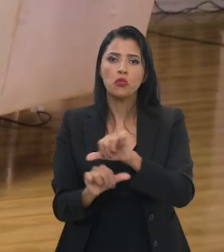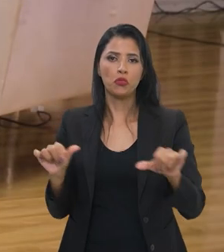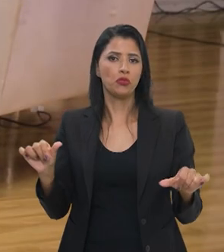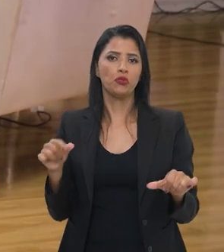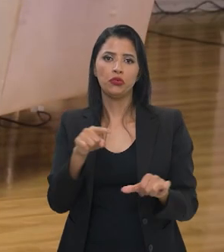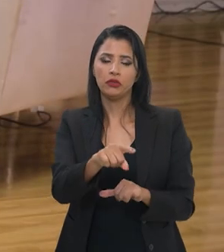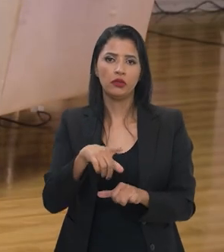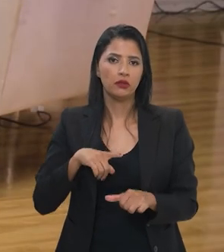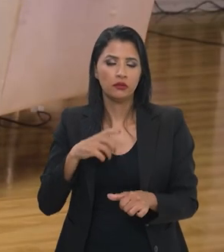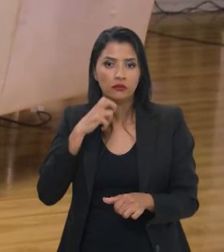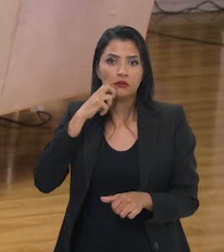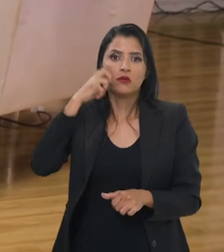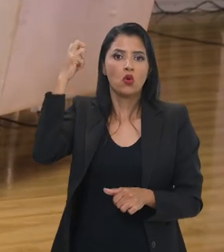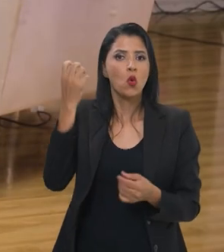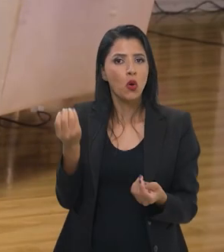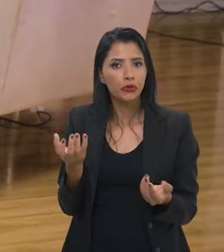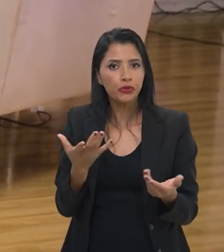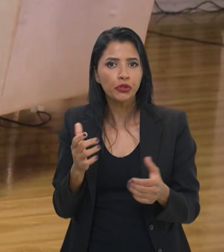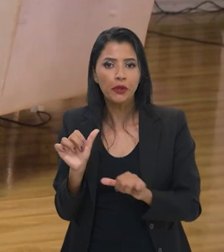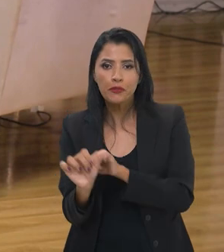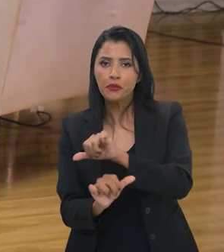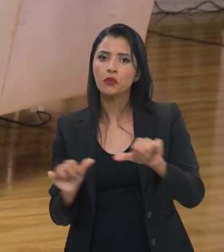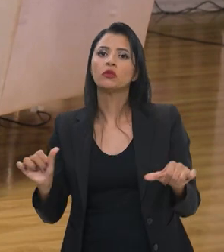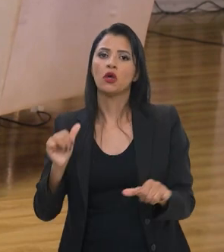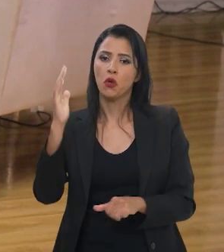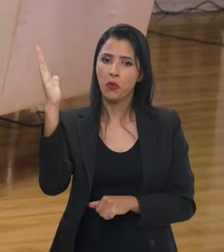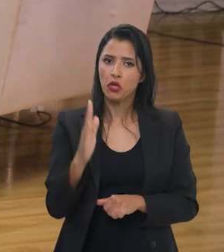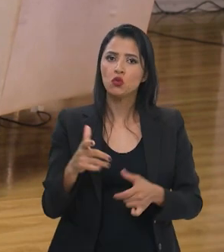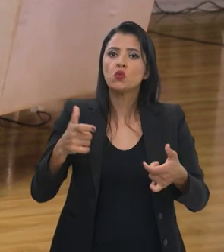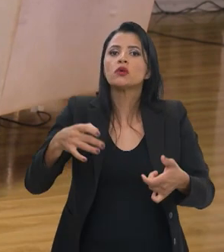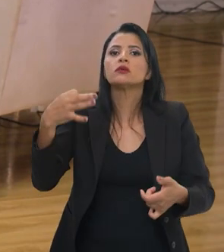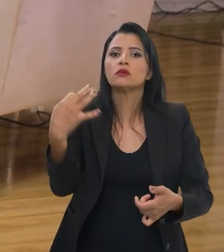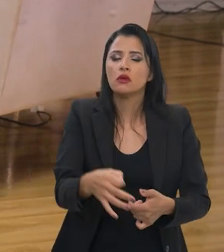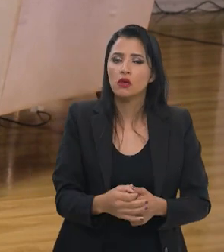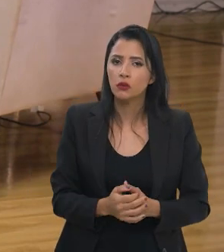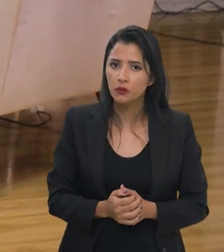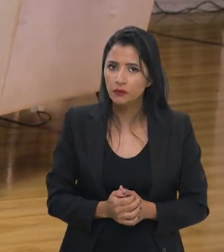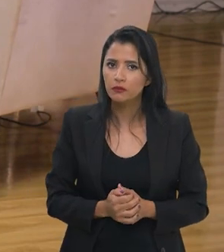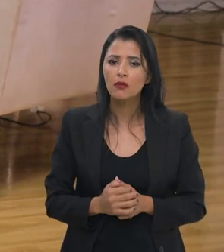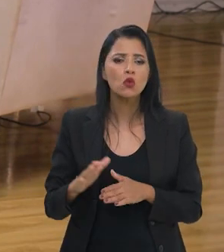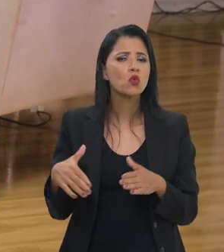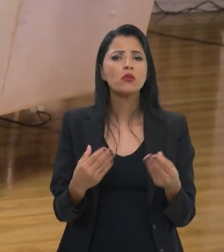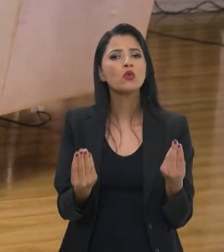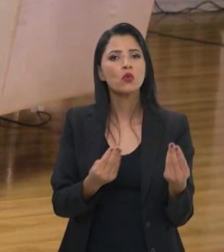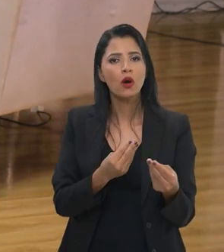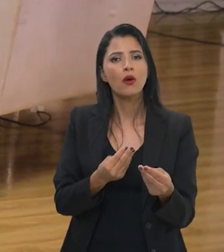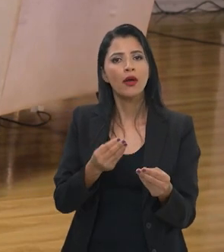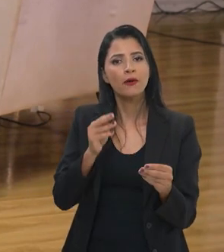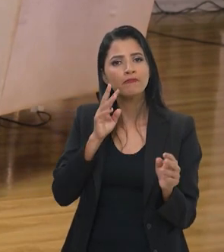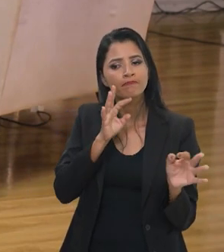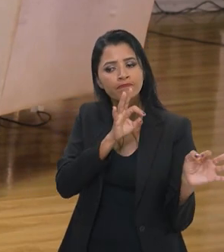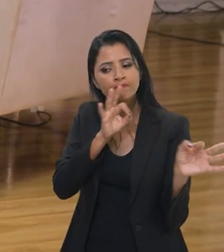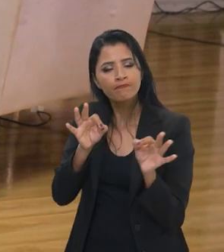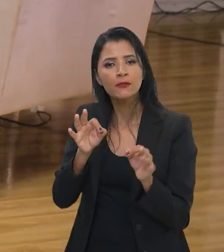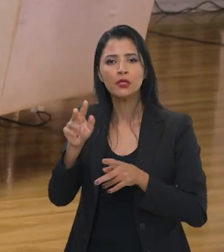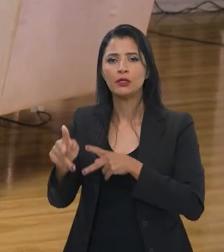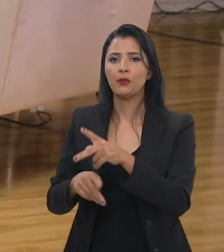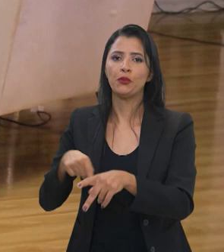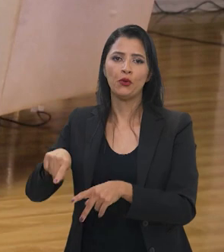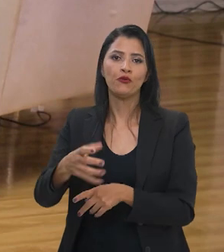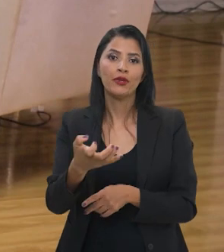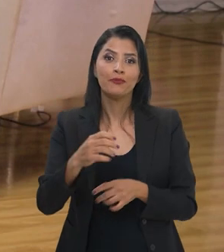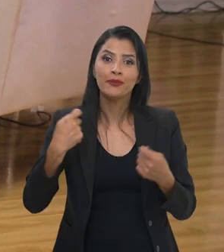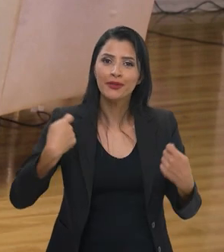vexatória a gente quer ultrapassar e colocar o Brasil no devido lugar e aí o caminho é olhar para esse povo